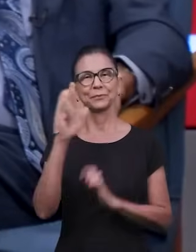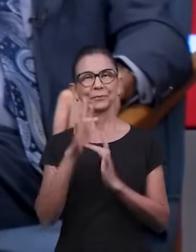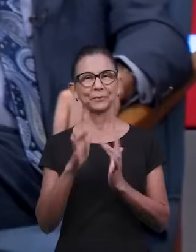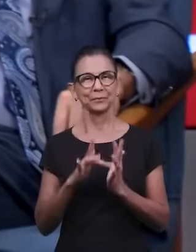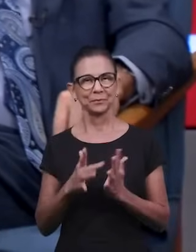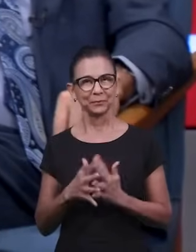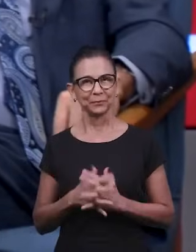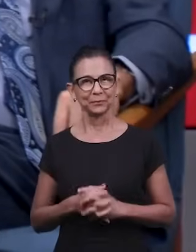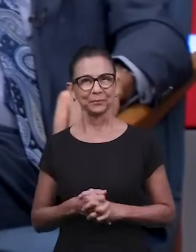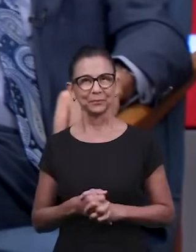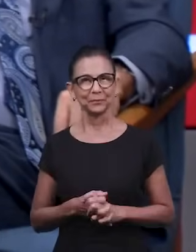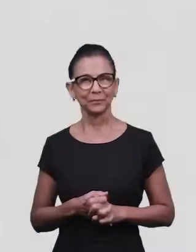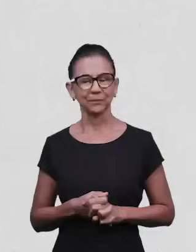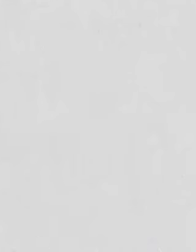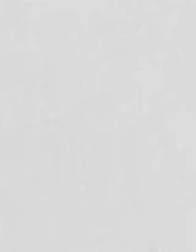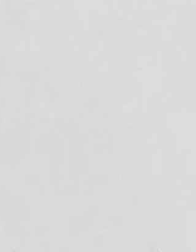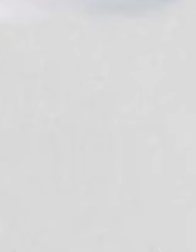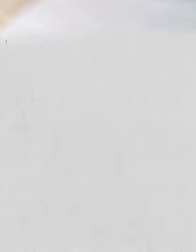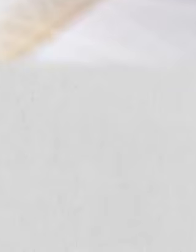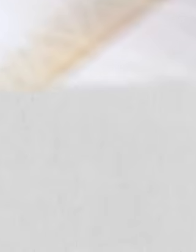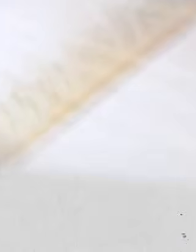a paz do Senhor